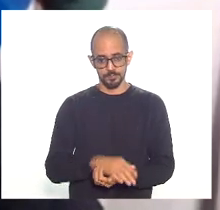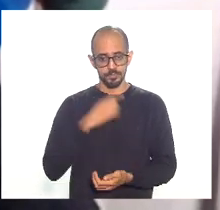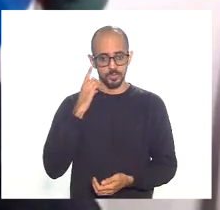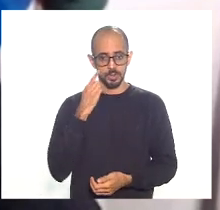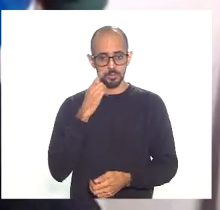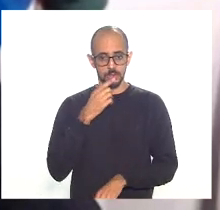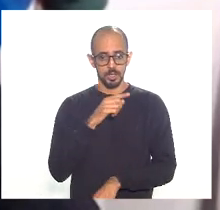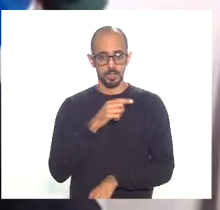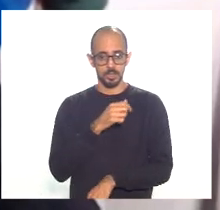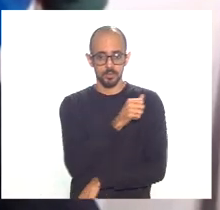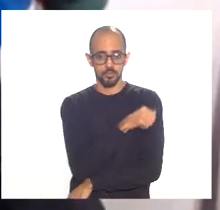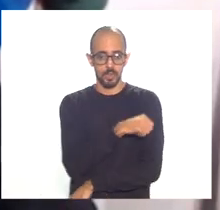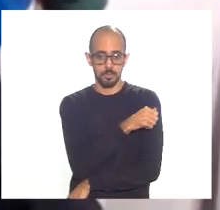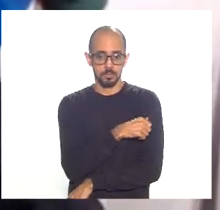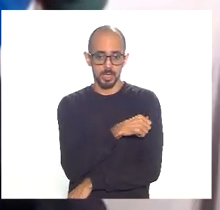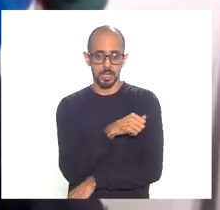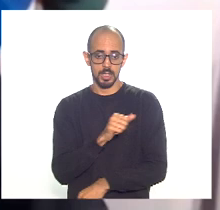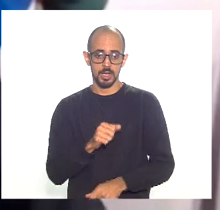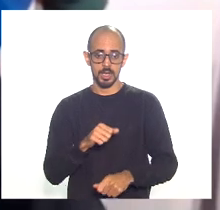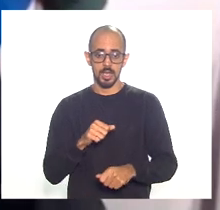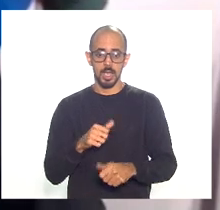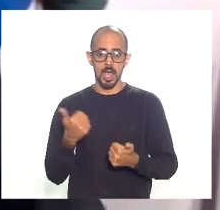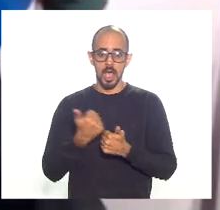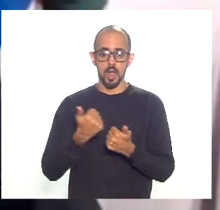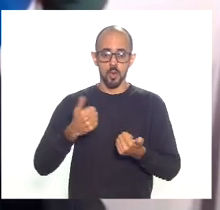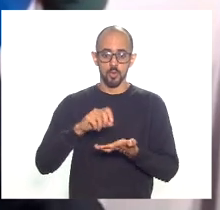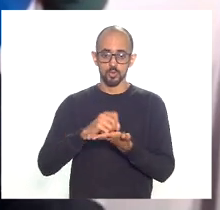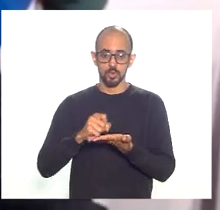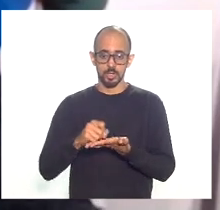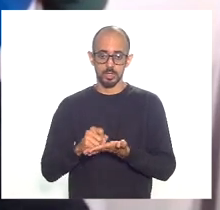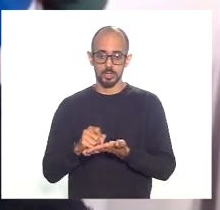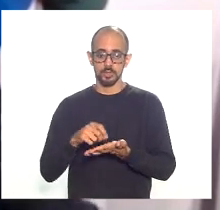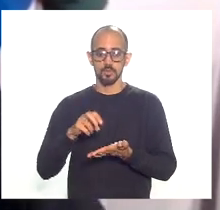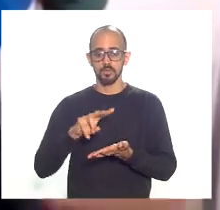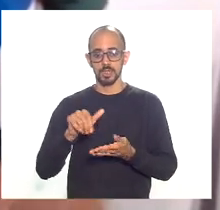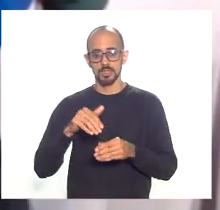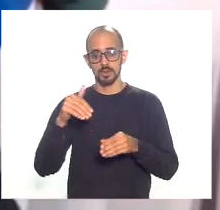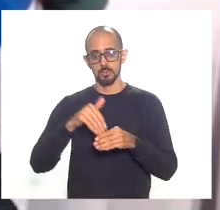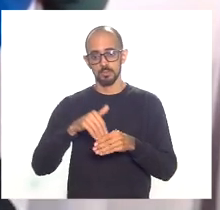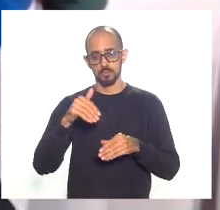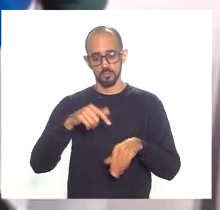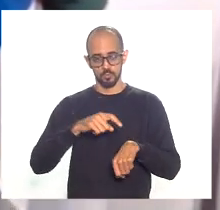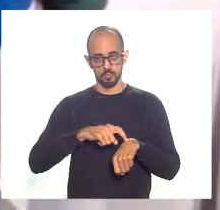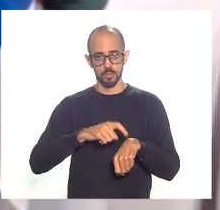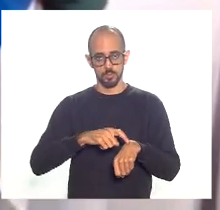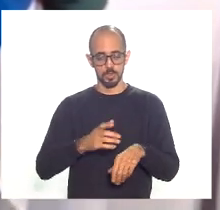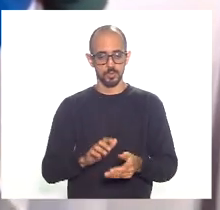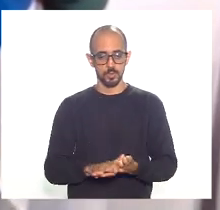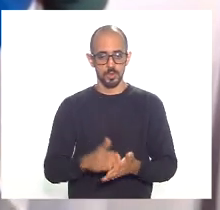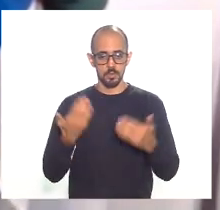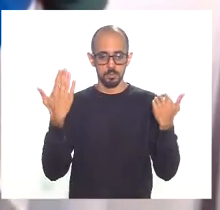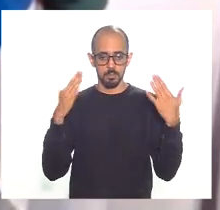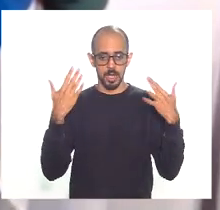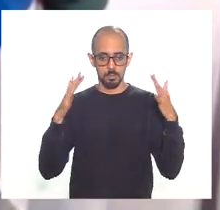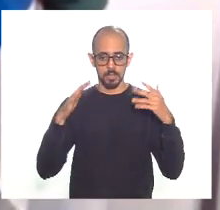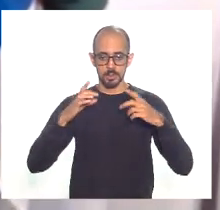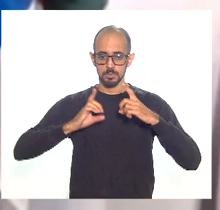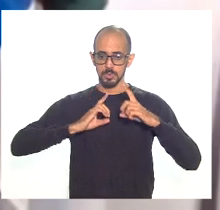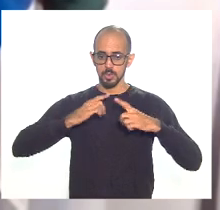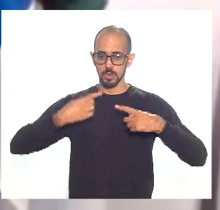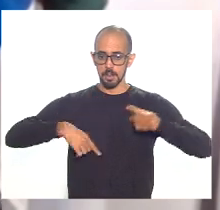ser aberta na hora da votação. A gente pede a coautoria aí aos autores. Realmente, parabéns aí pelo debate.